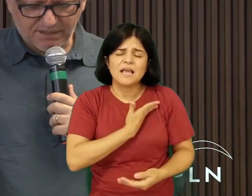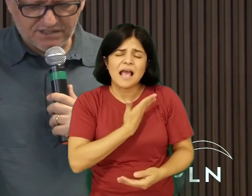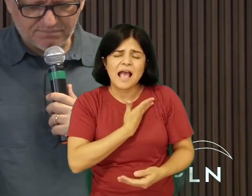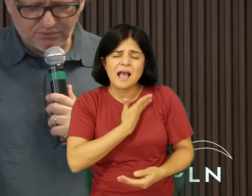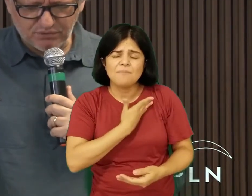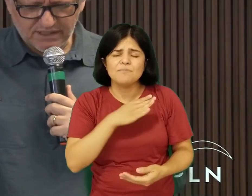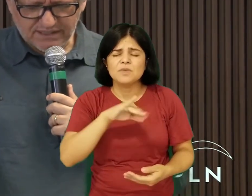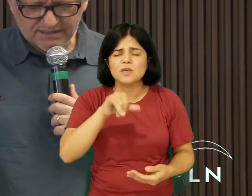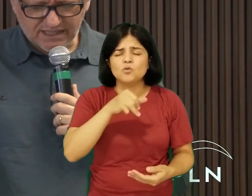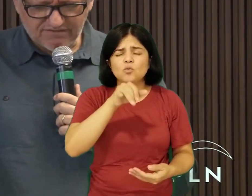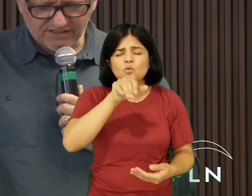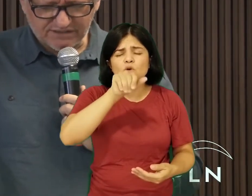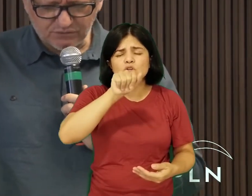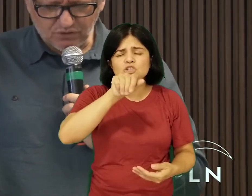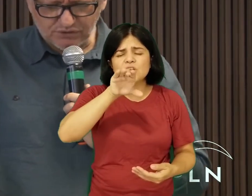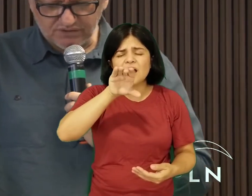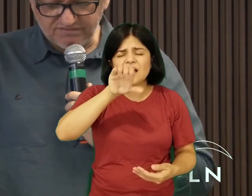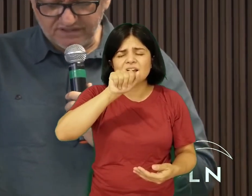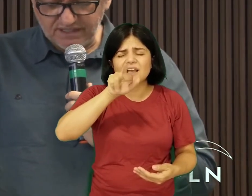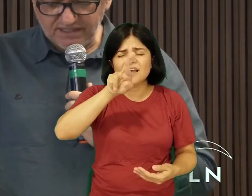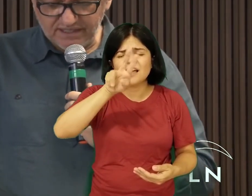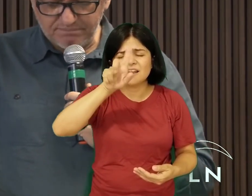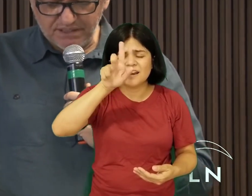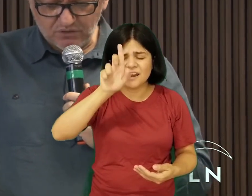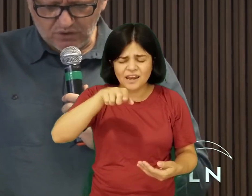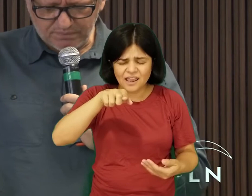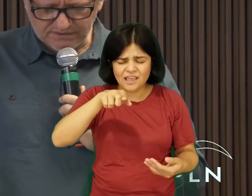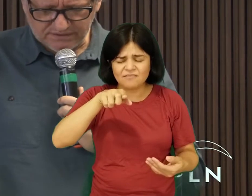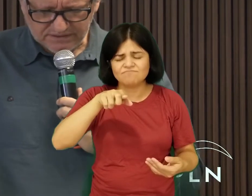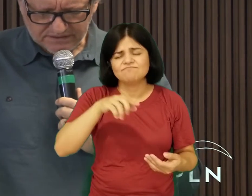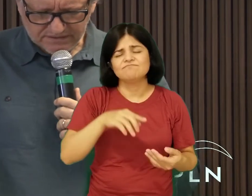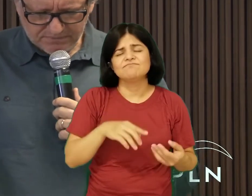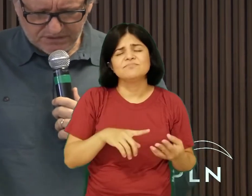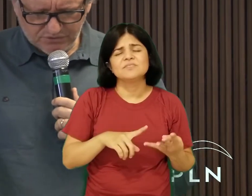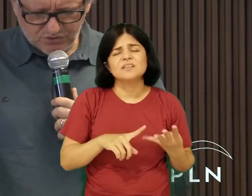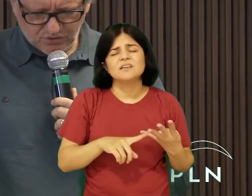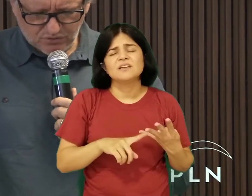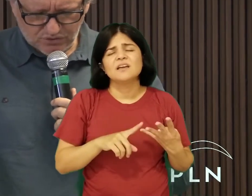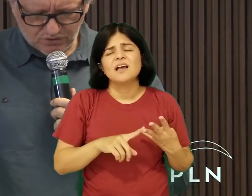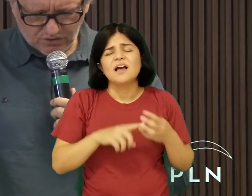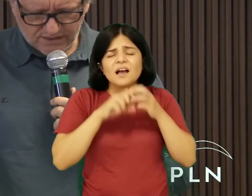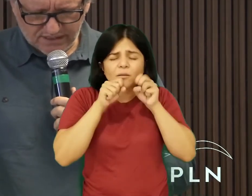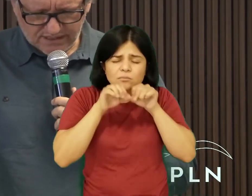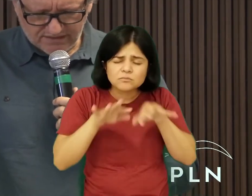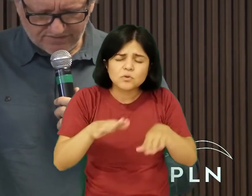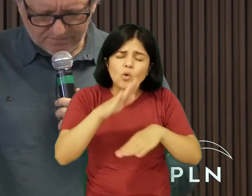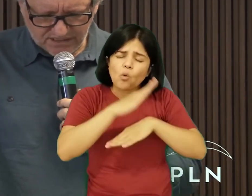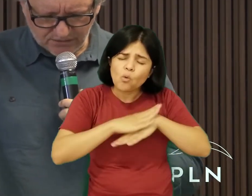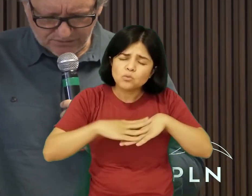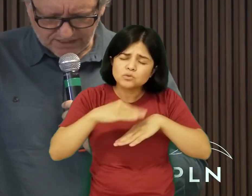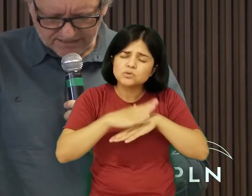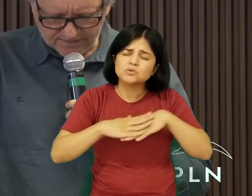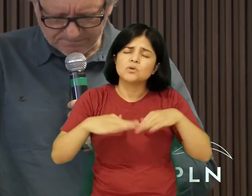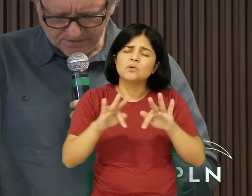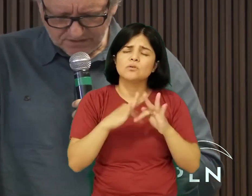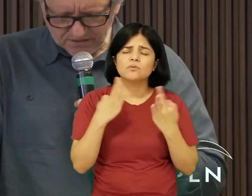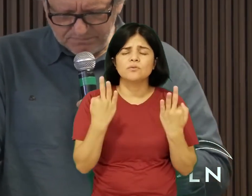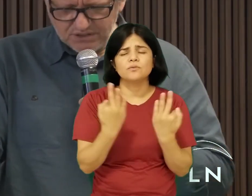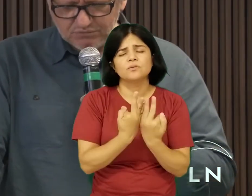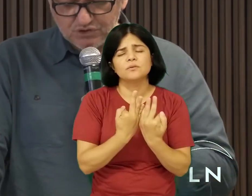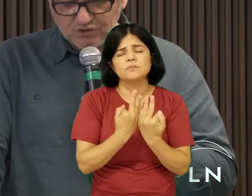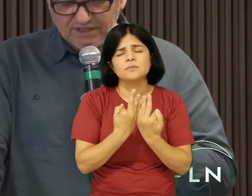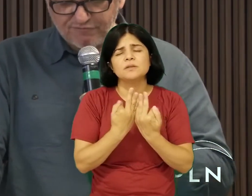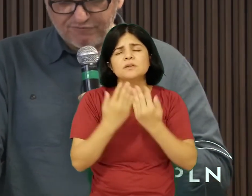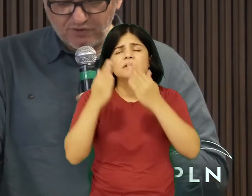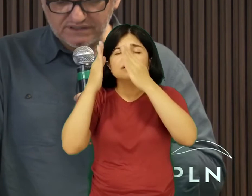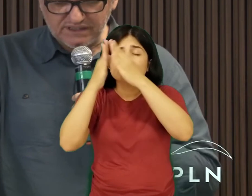que participou da gravação do nosso DVD lá em Pirinópolis. Pedimos que o Senhor console a família enlutada. E